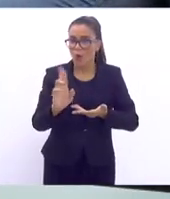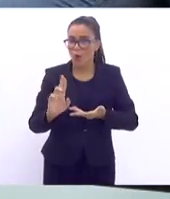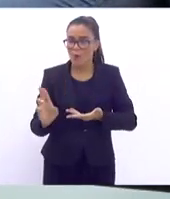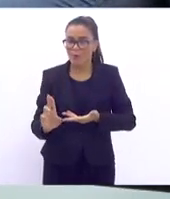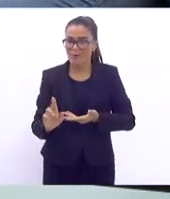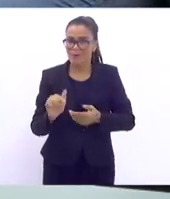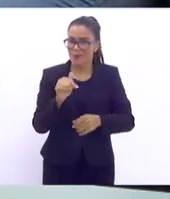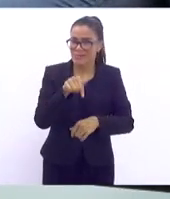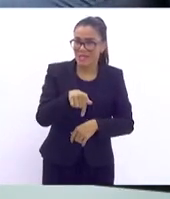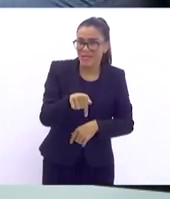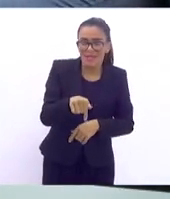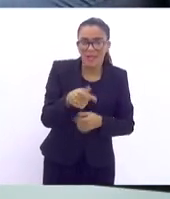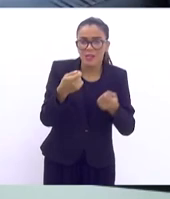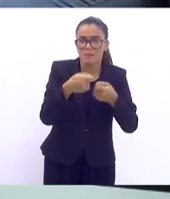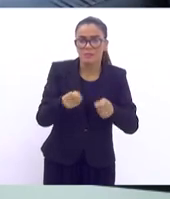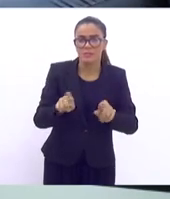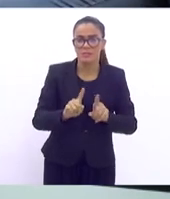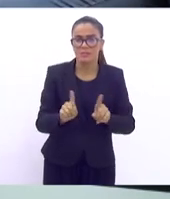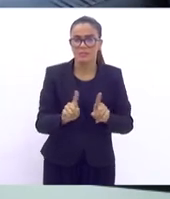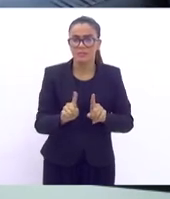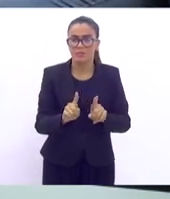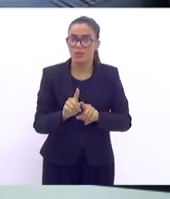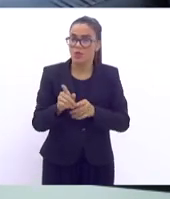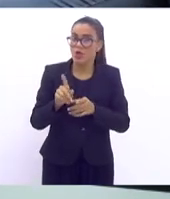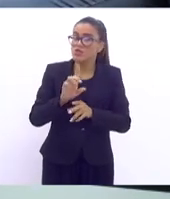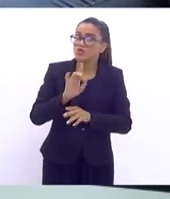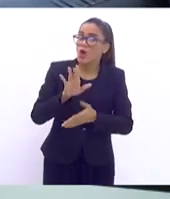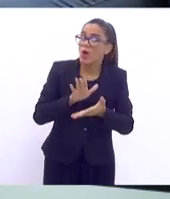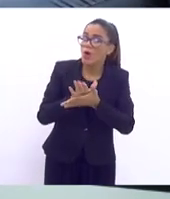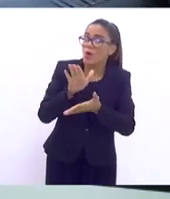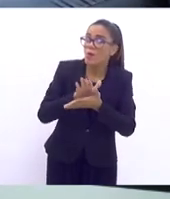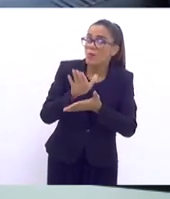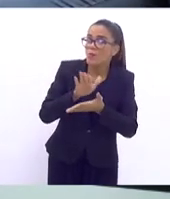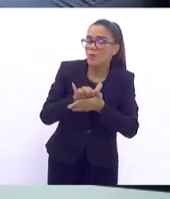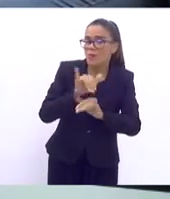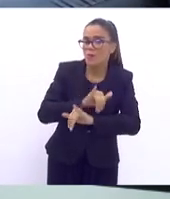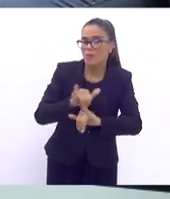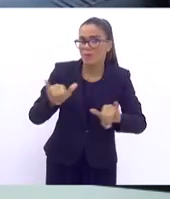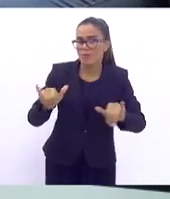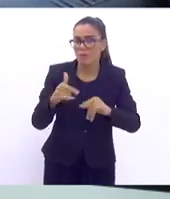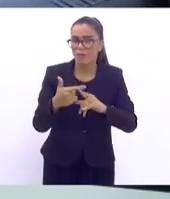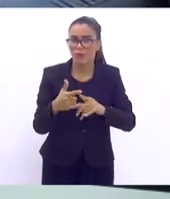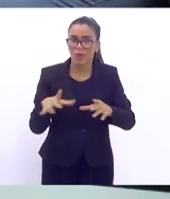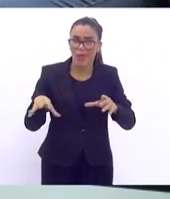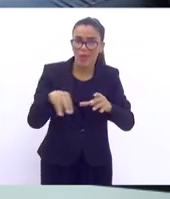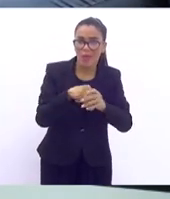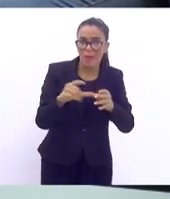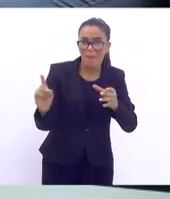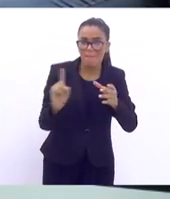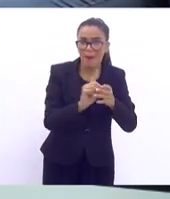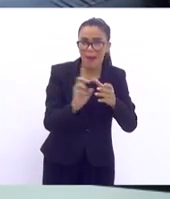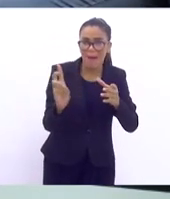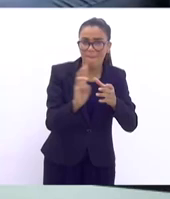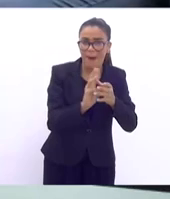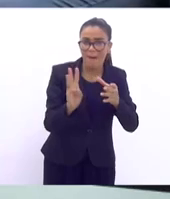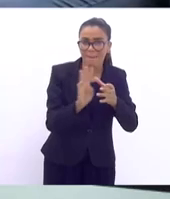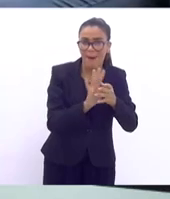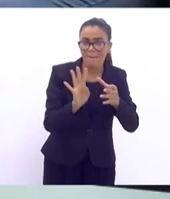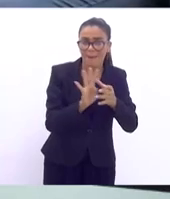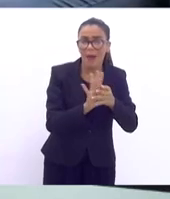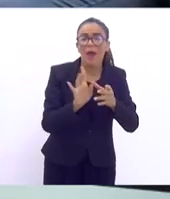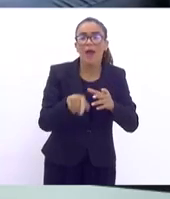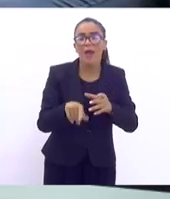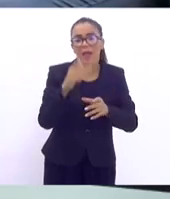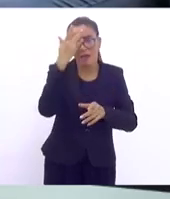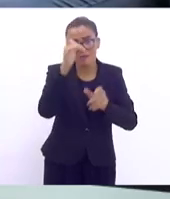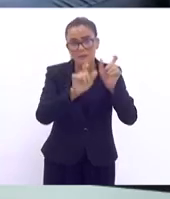prerrogativa de nomear ele tem a prerrogativa de publicar porque Quem compõe é são os membros de